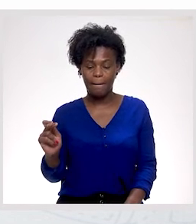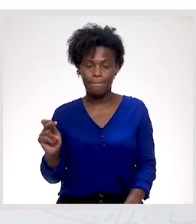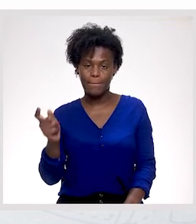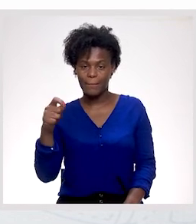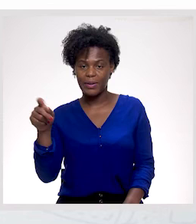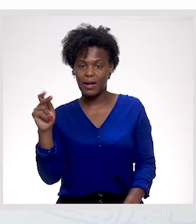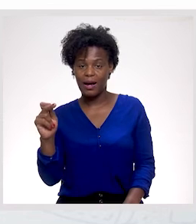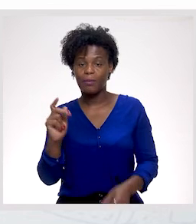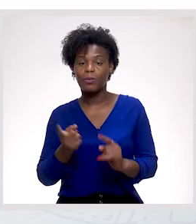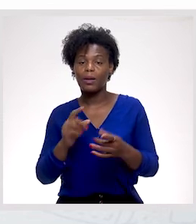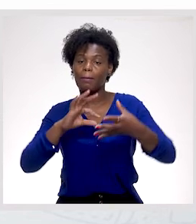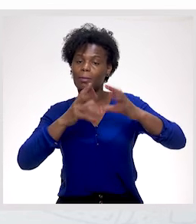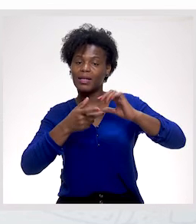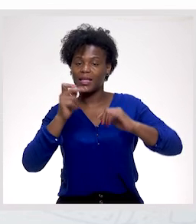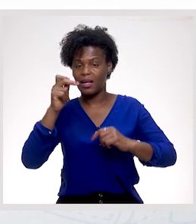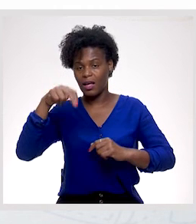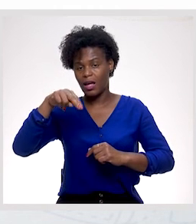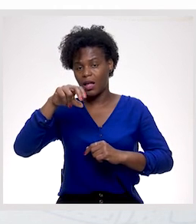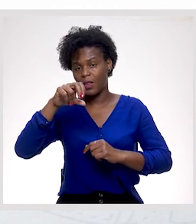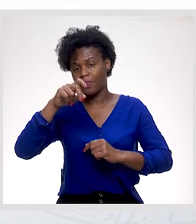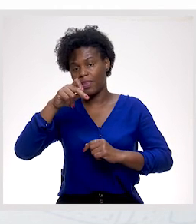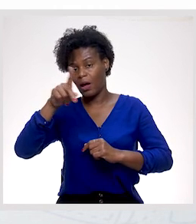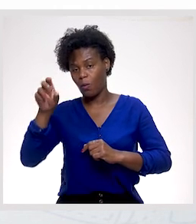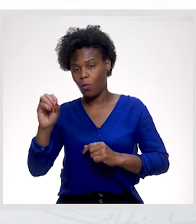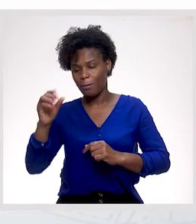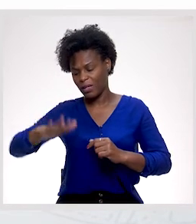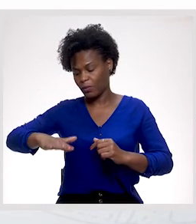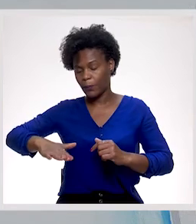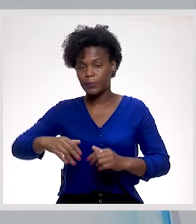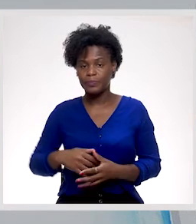assinalar com A, que é um planeta anão.